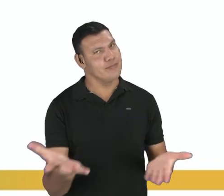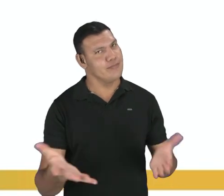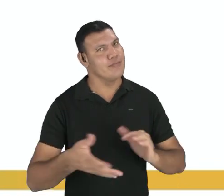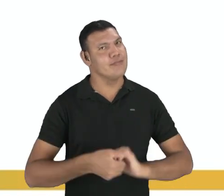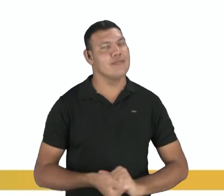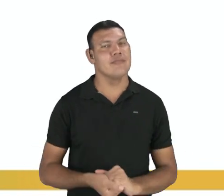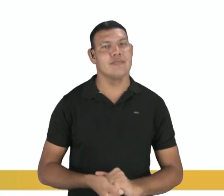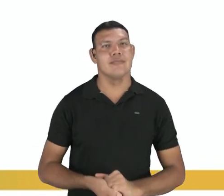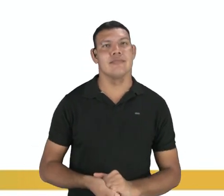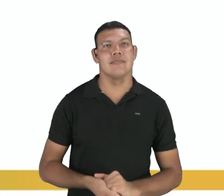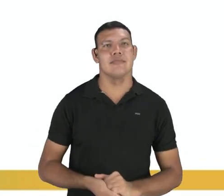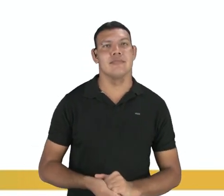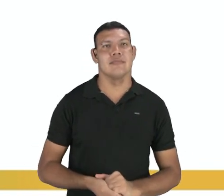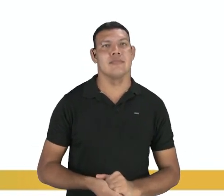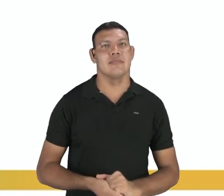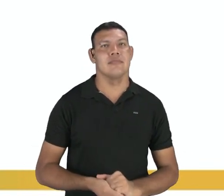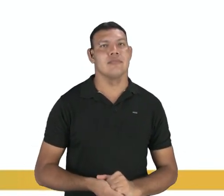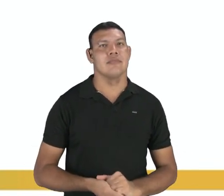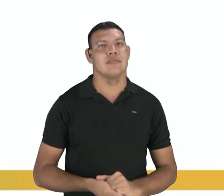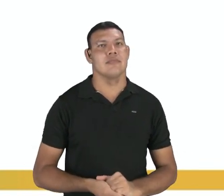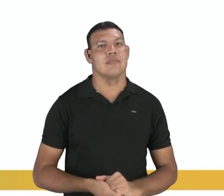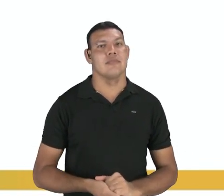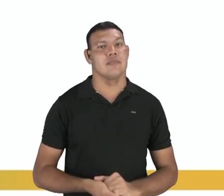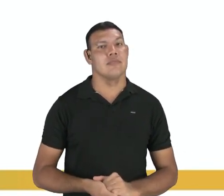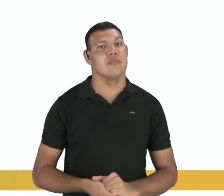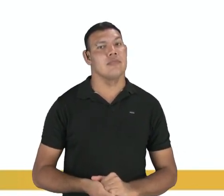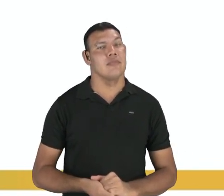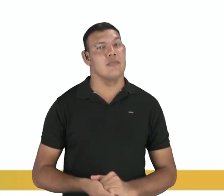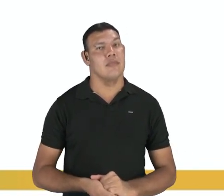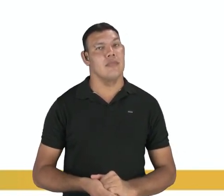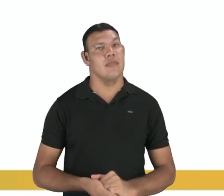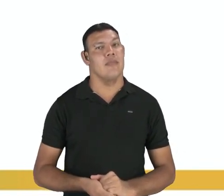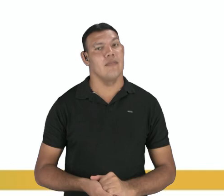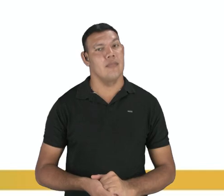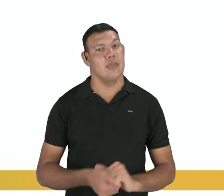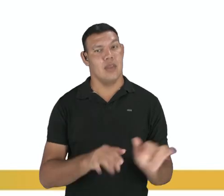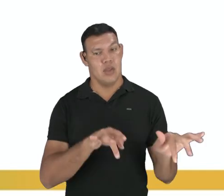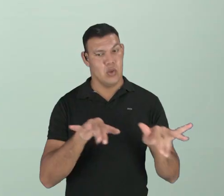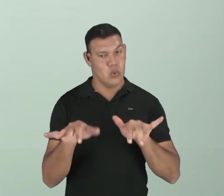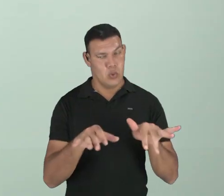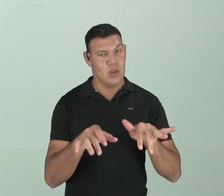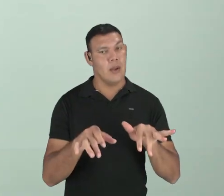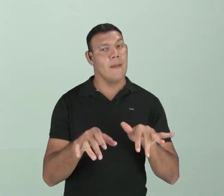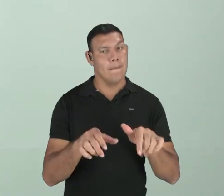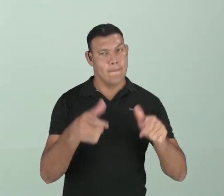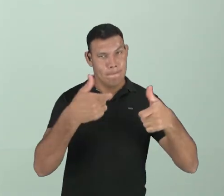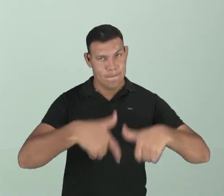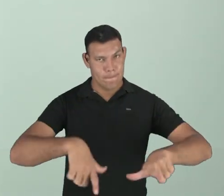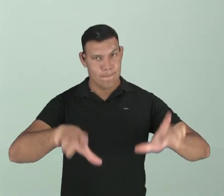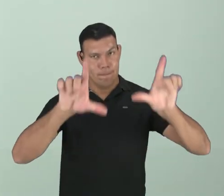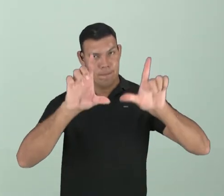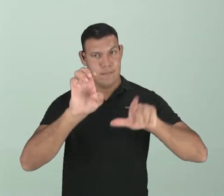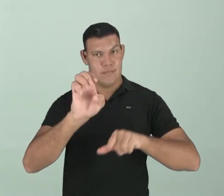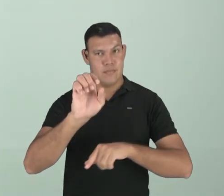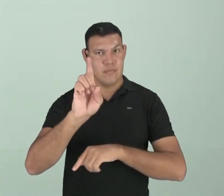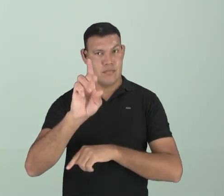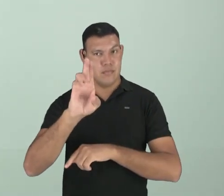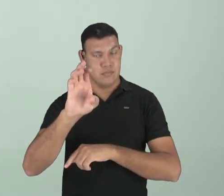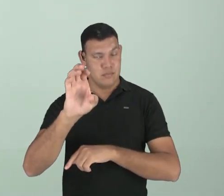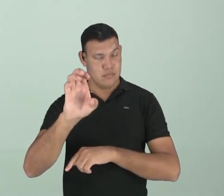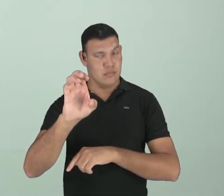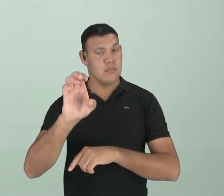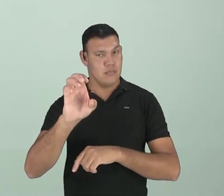phrasal verb, que significa confira. Confira a plataforma Eduque, assista